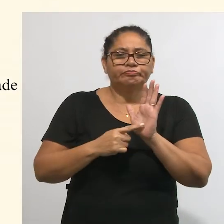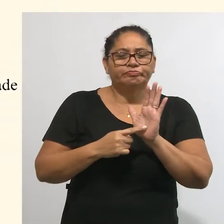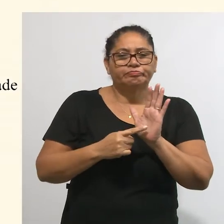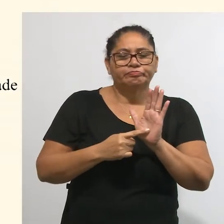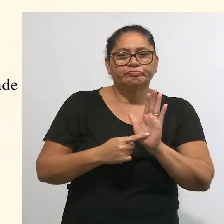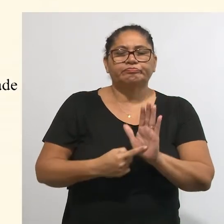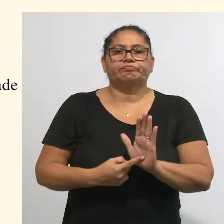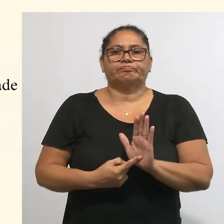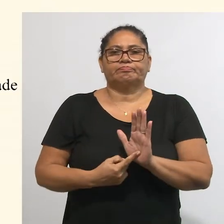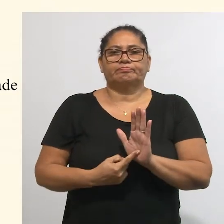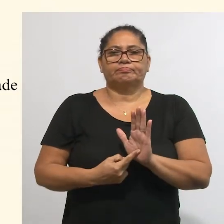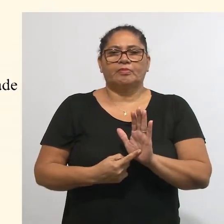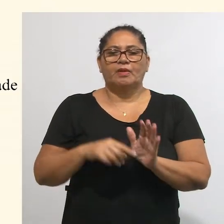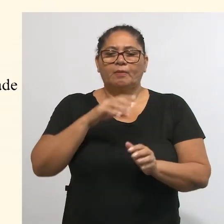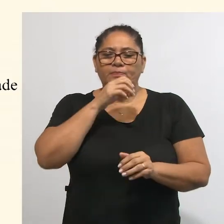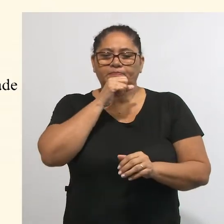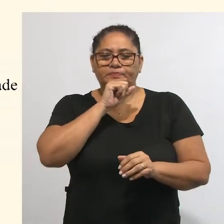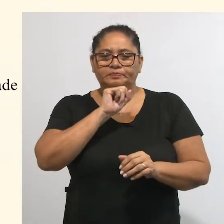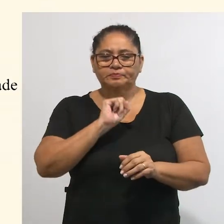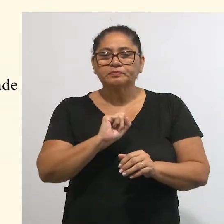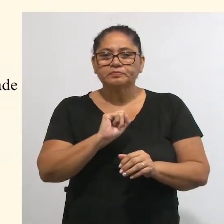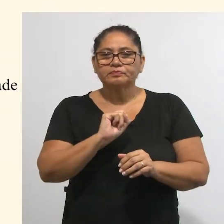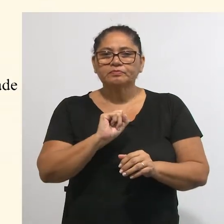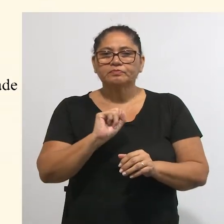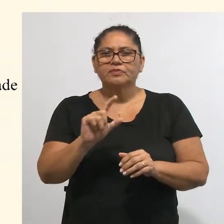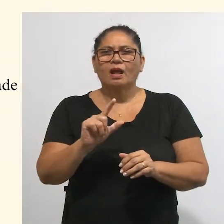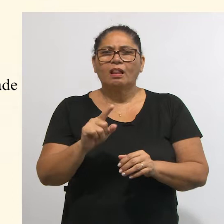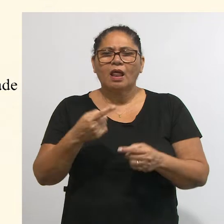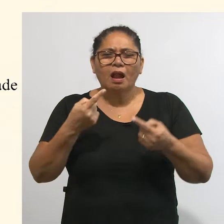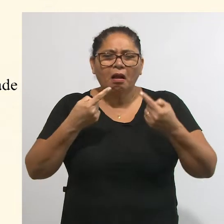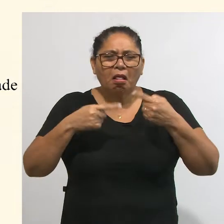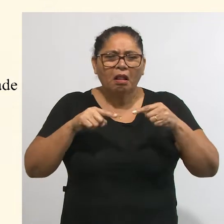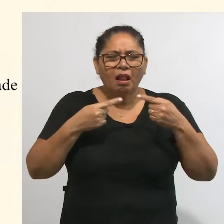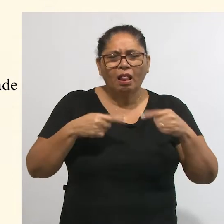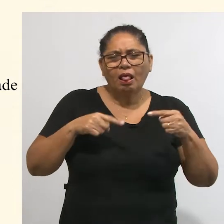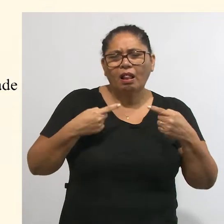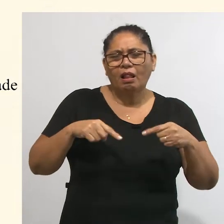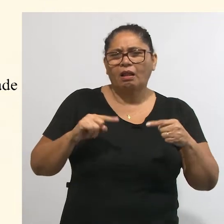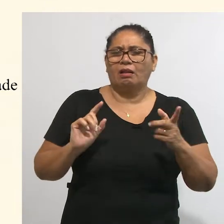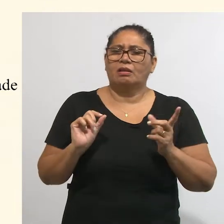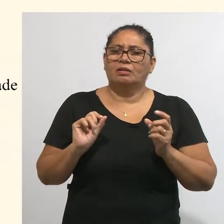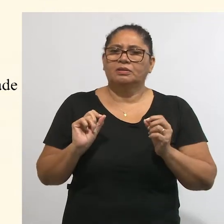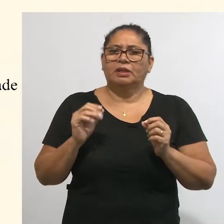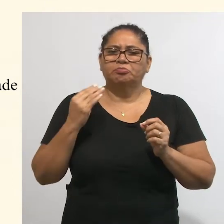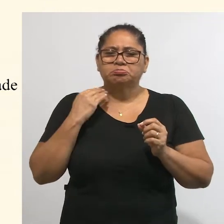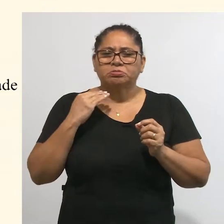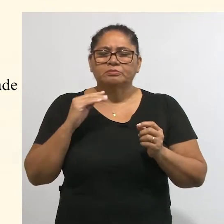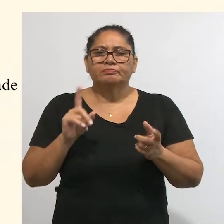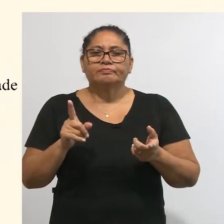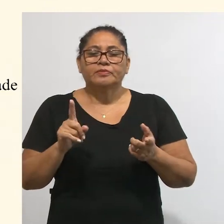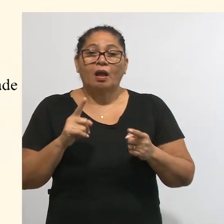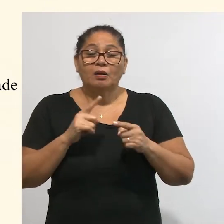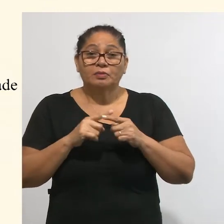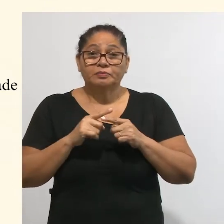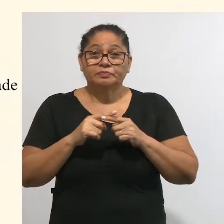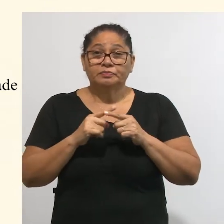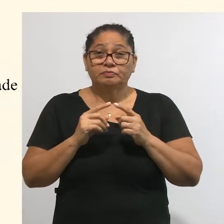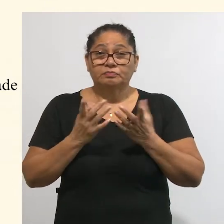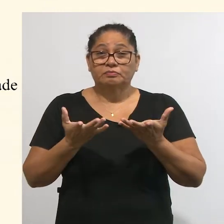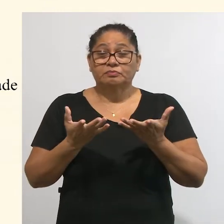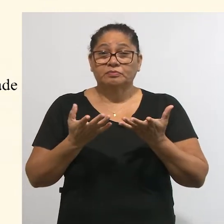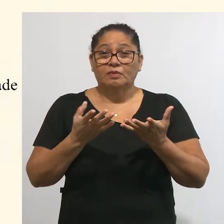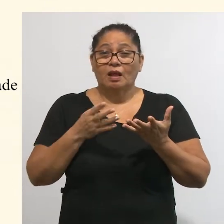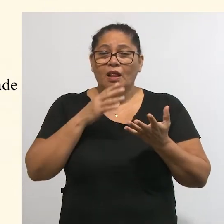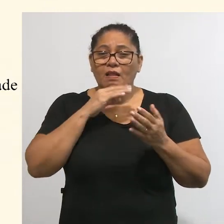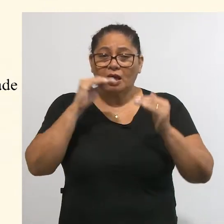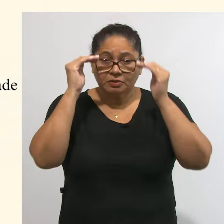foi formulado pelo Paulo Freire, e ele era um crítico dessa educação bancária. Por quê? Porque o Paulo